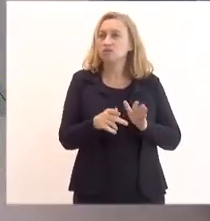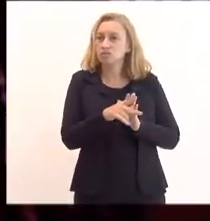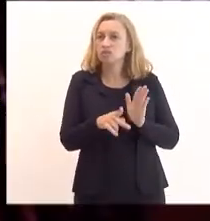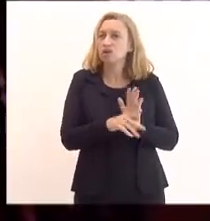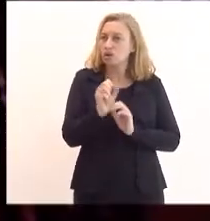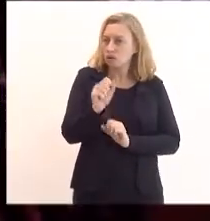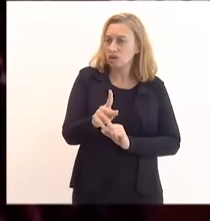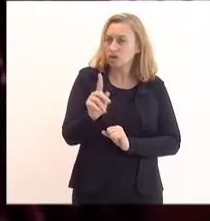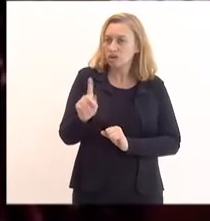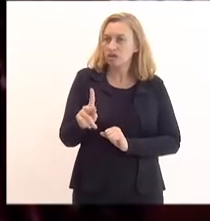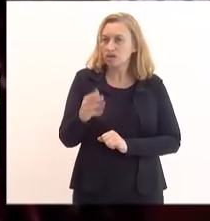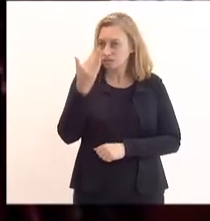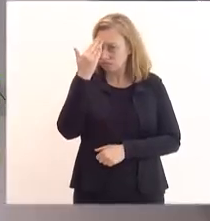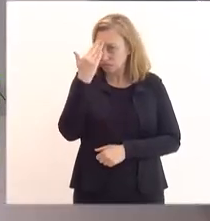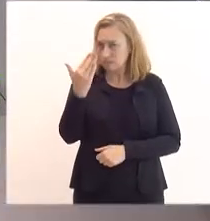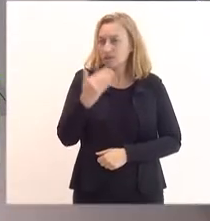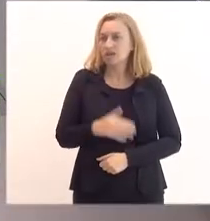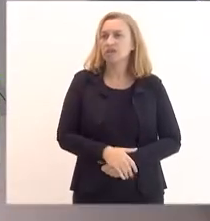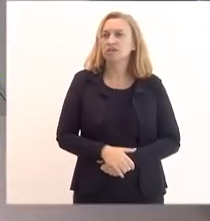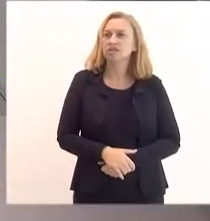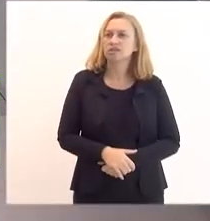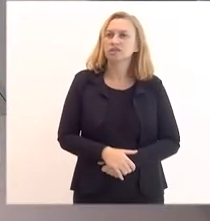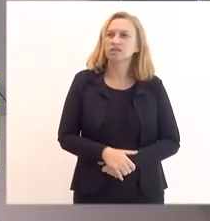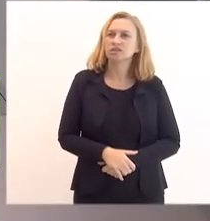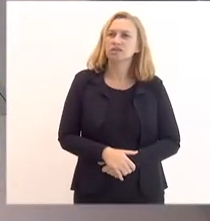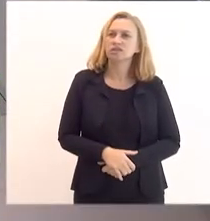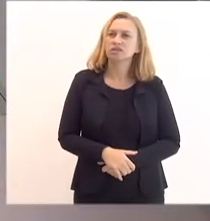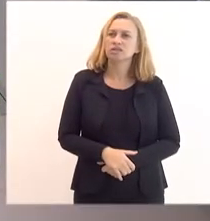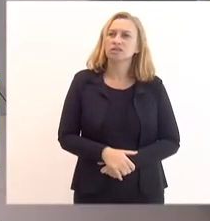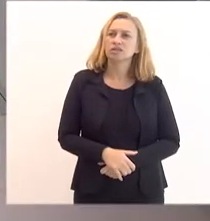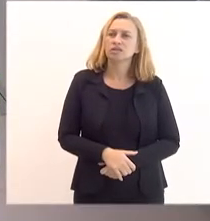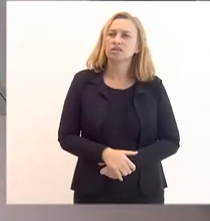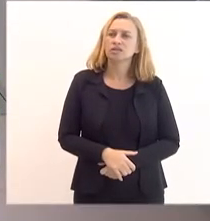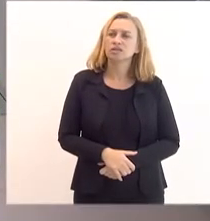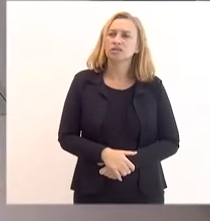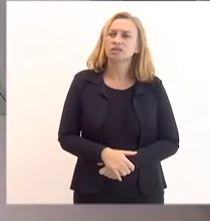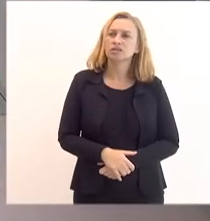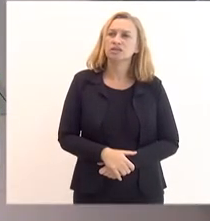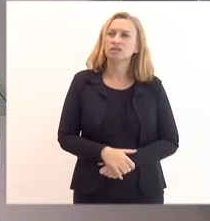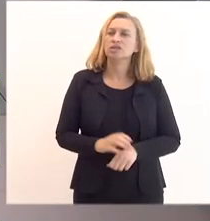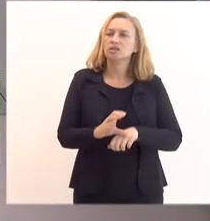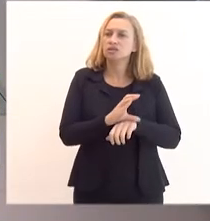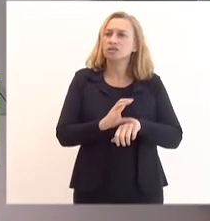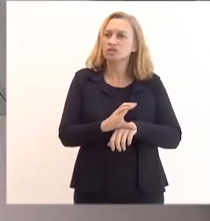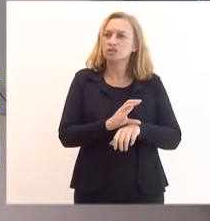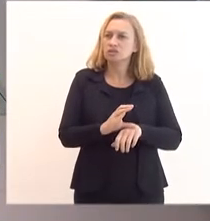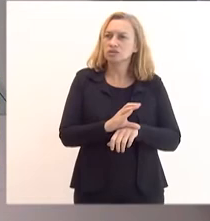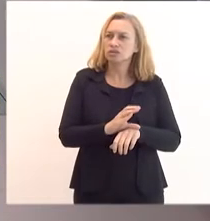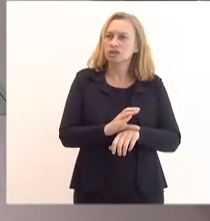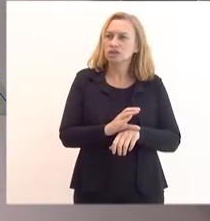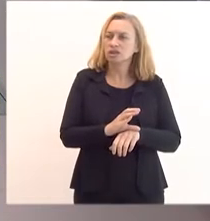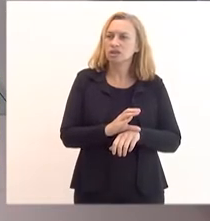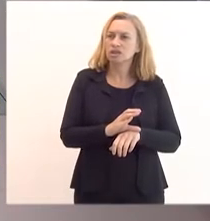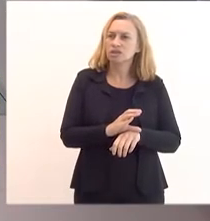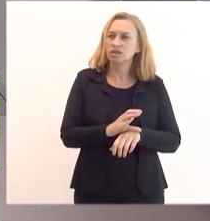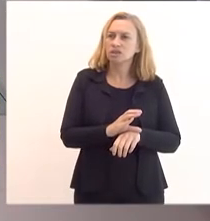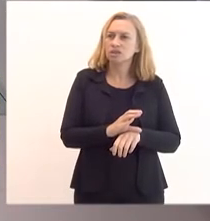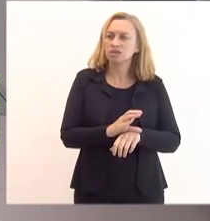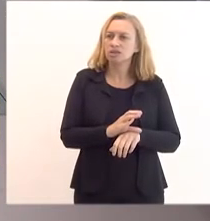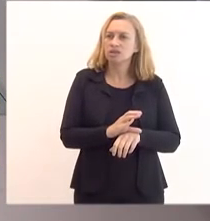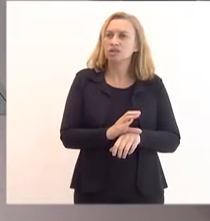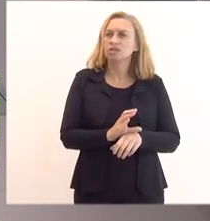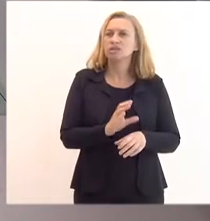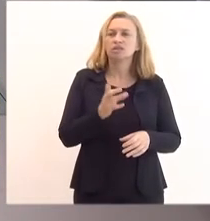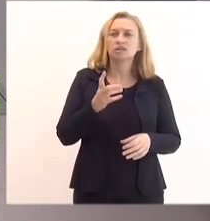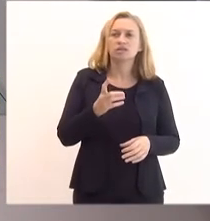Farei. Então, 2, 3, 4, 5, 6. Então, o voto é pela constitucionalidade do deputado Marcos Miller e o voto pela